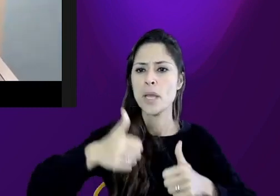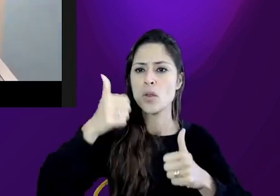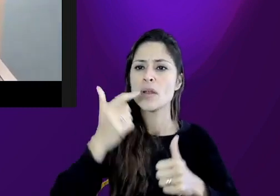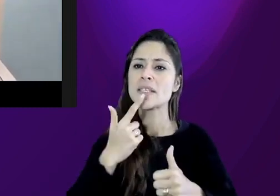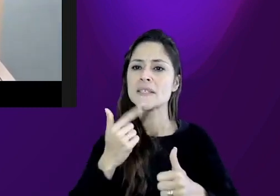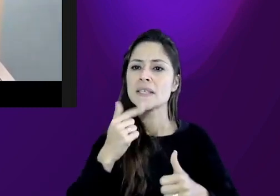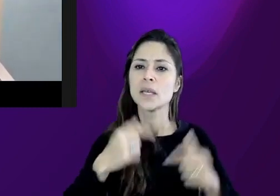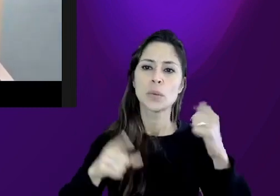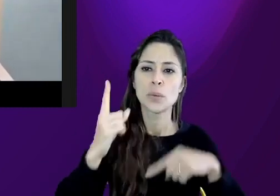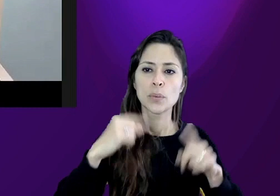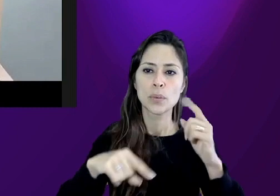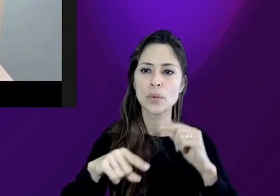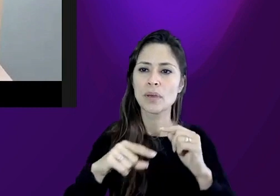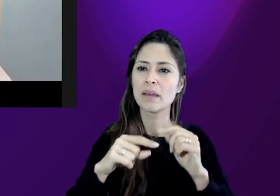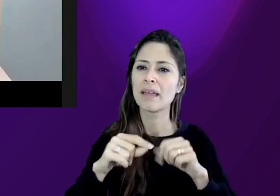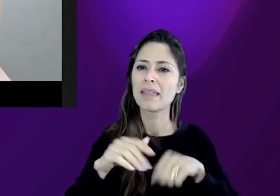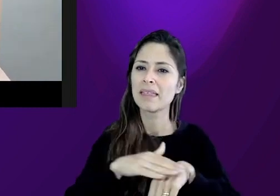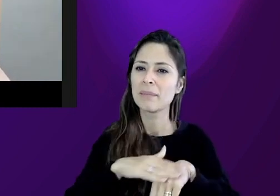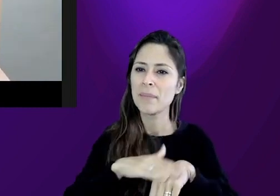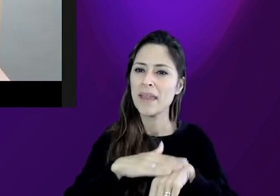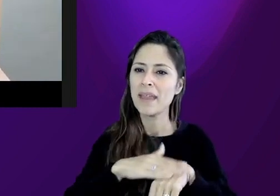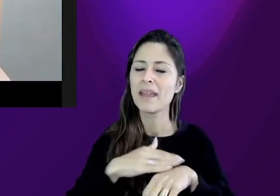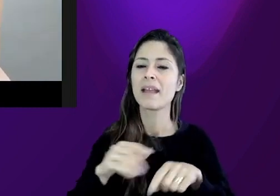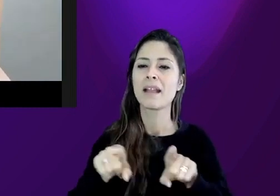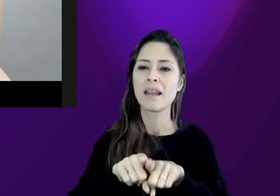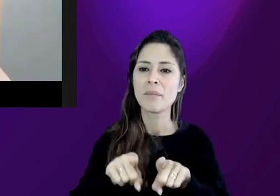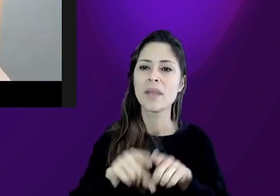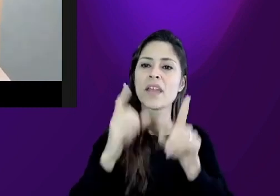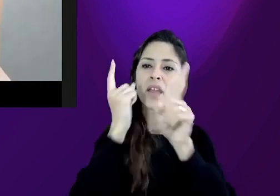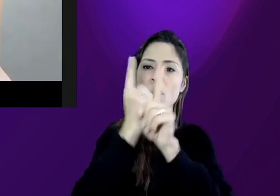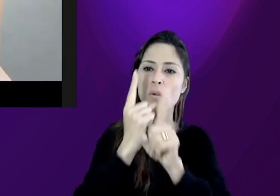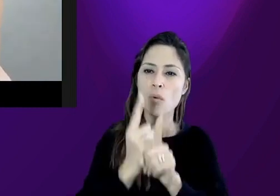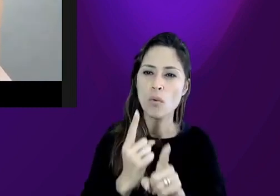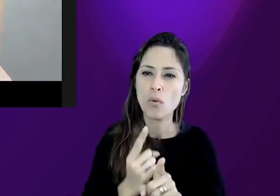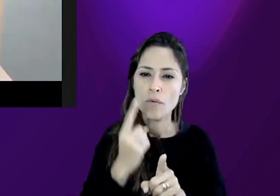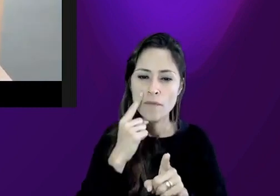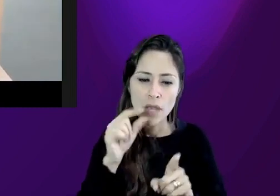do tecido, a gente conseguindo definir melhor ponto de secção